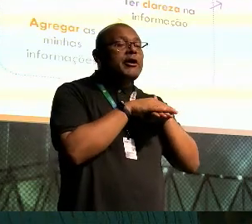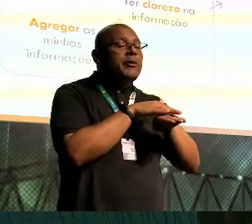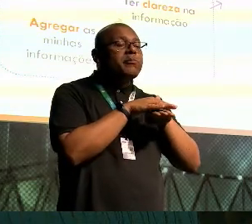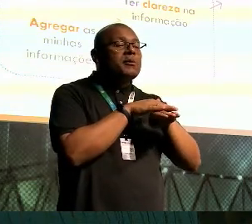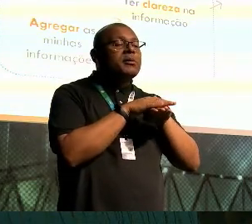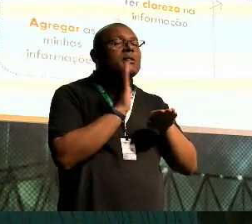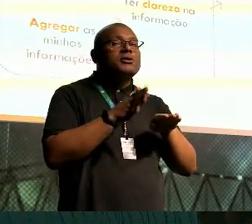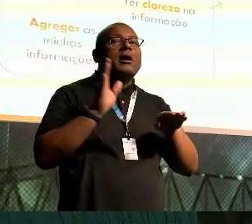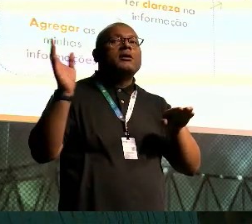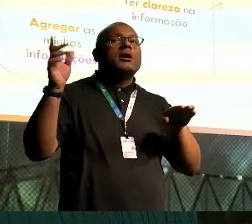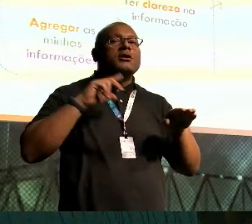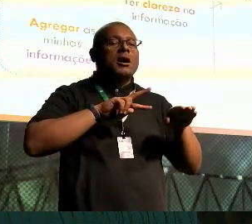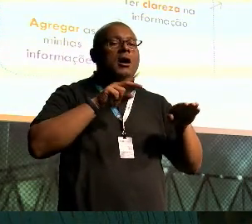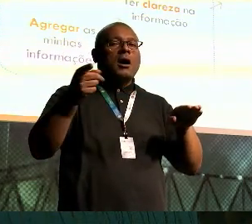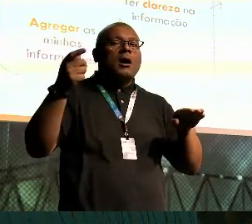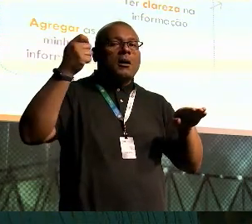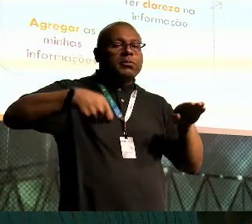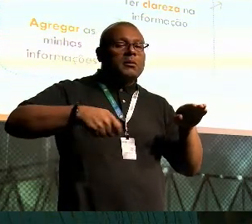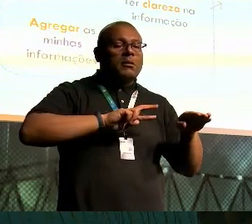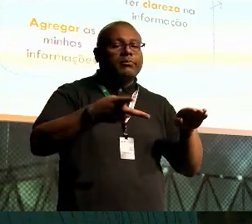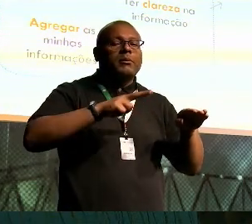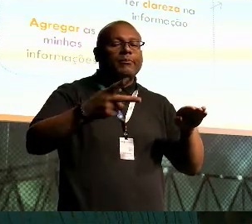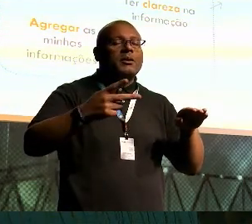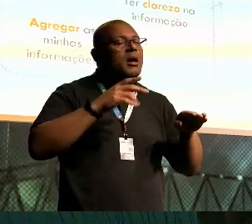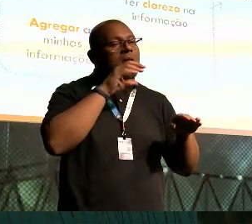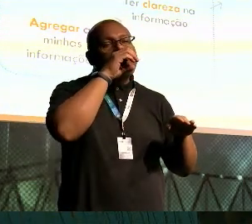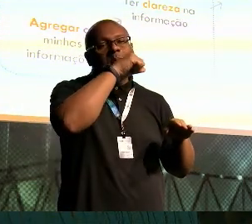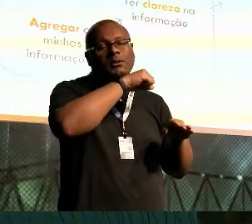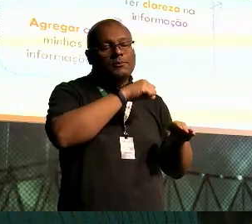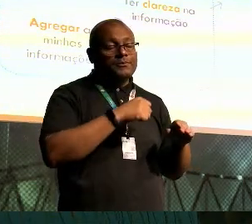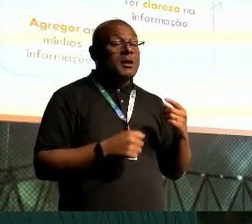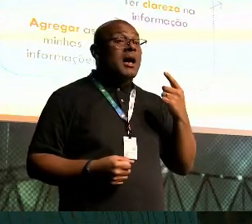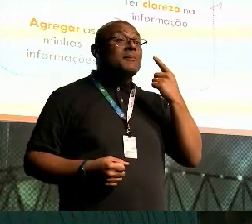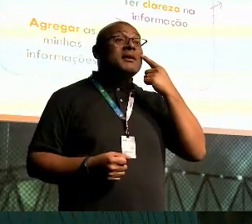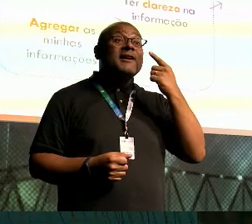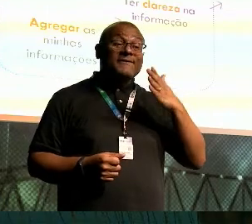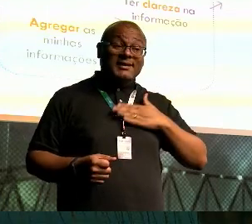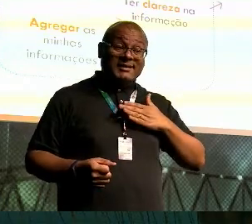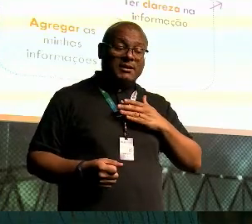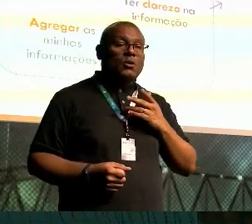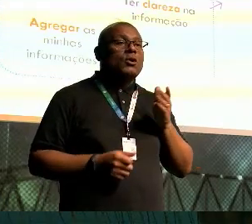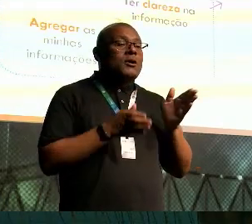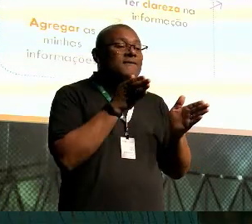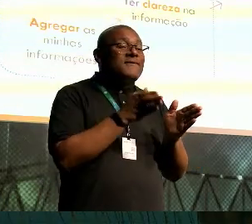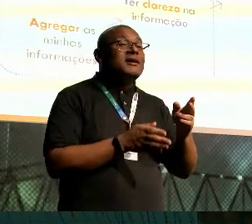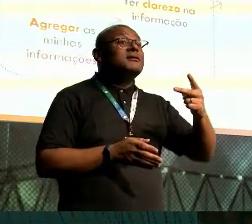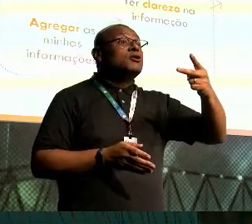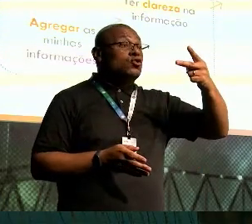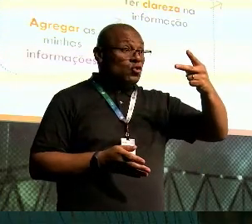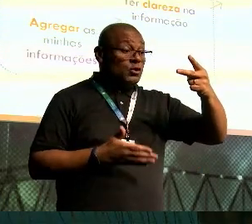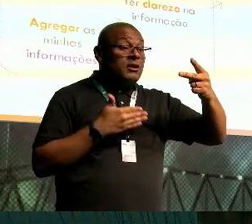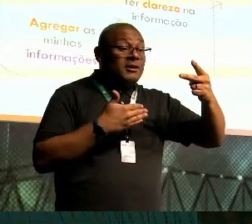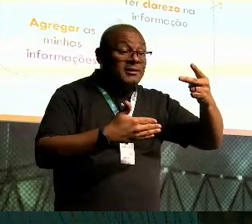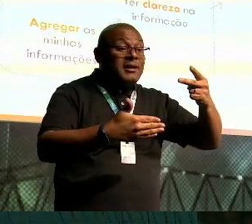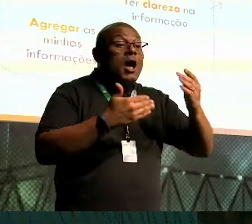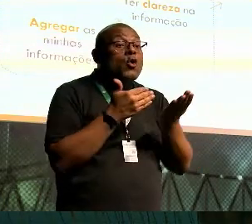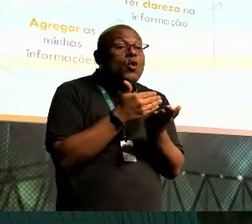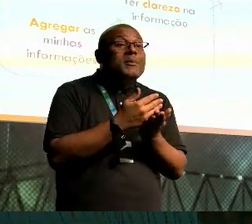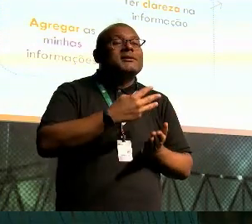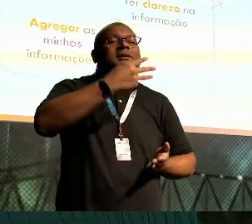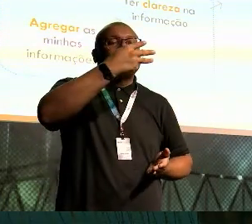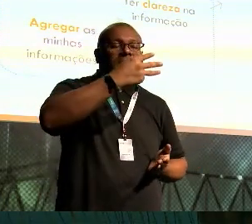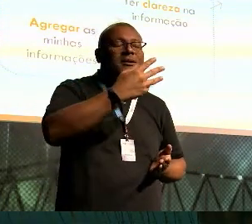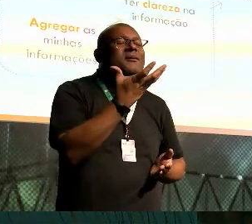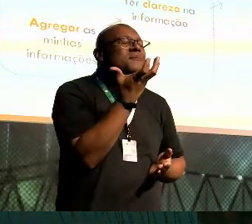No meu ponto de vista, a gente está basicamente nesses 2 primeiros. Estamos trabalhando ali para o terceiro, Mas o que a gente